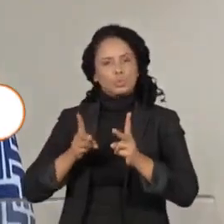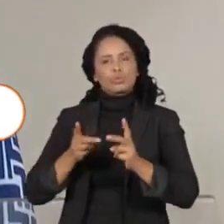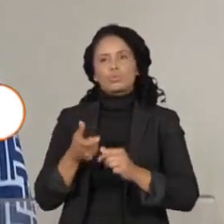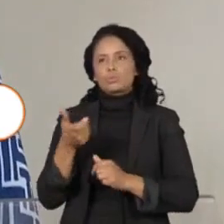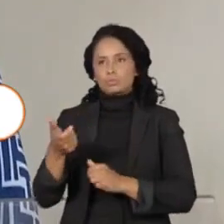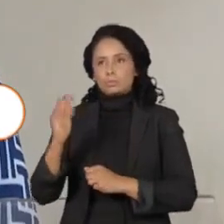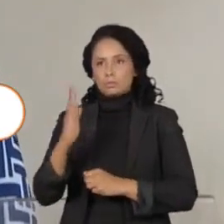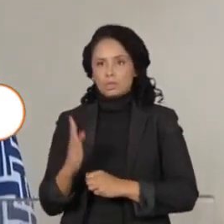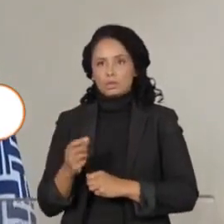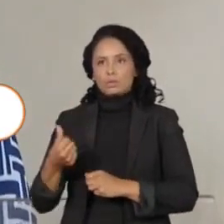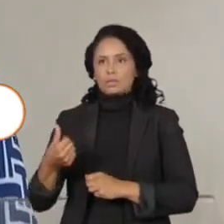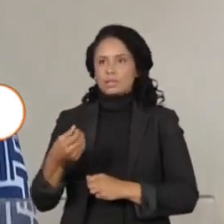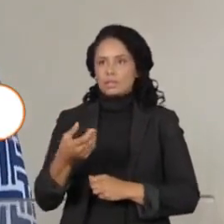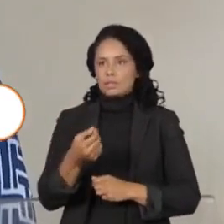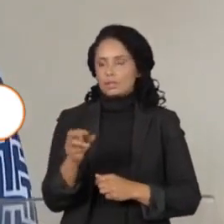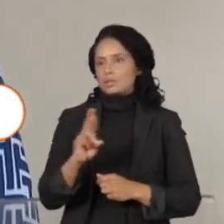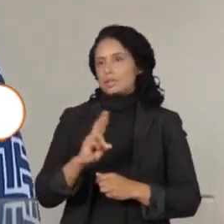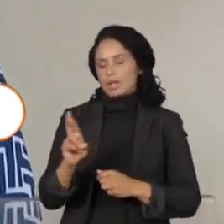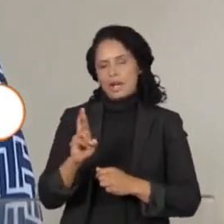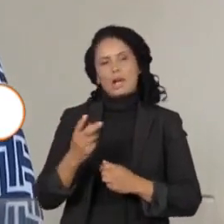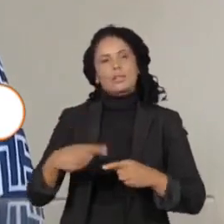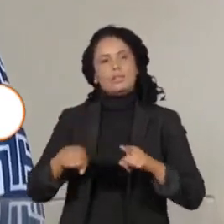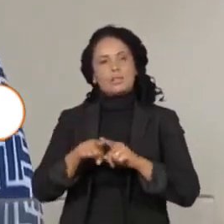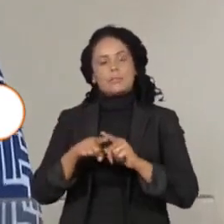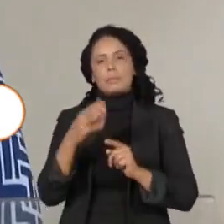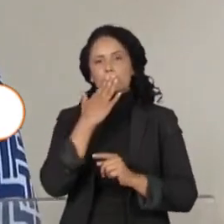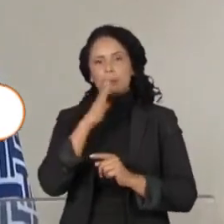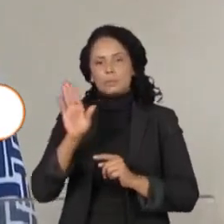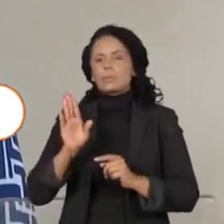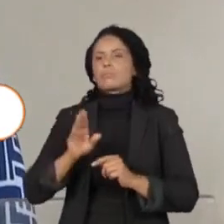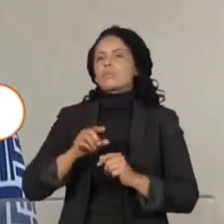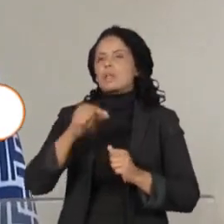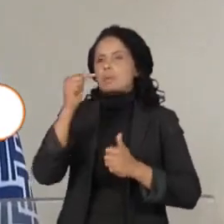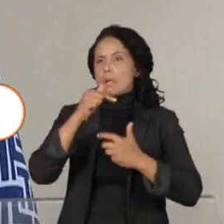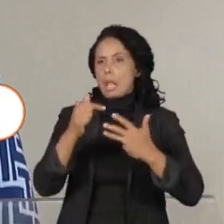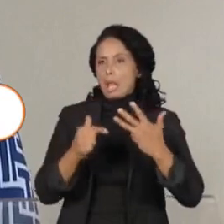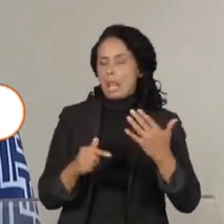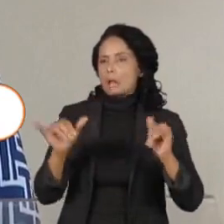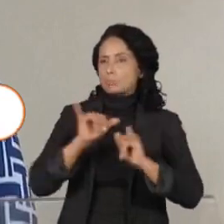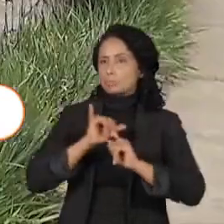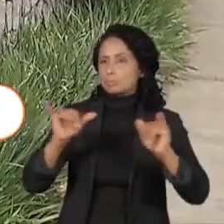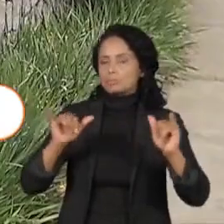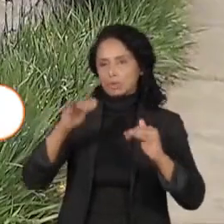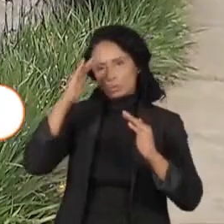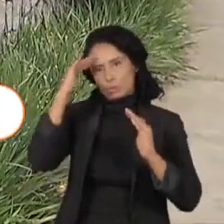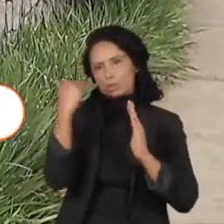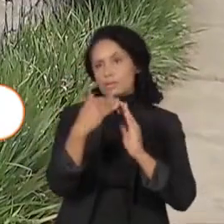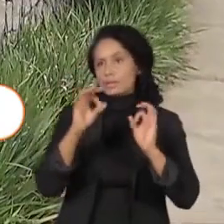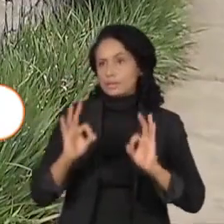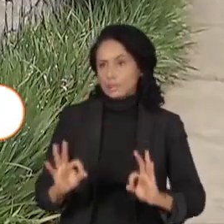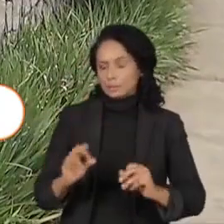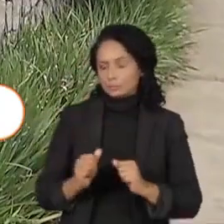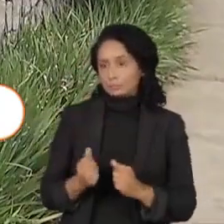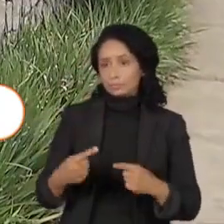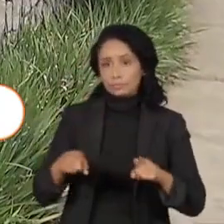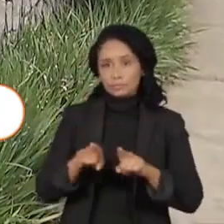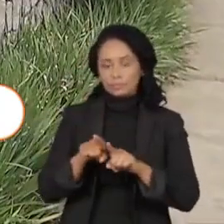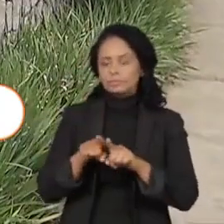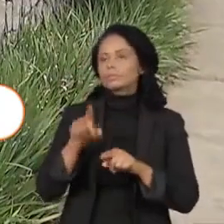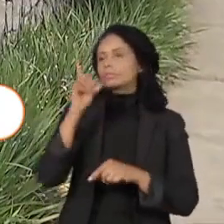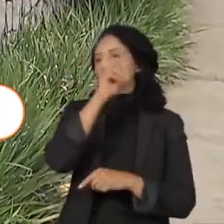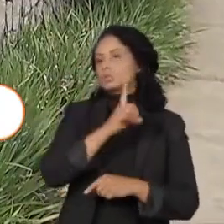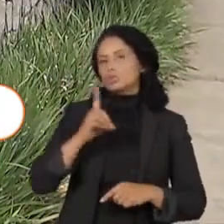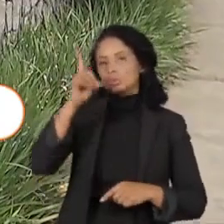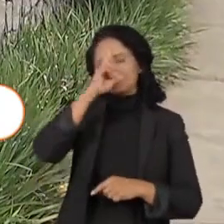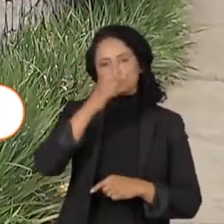em R$ 600 e cumprir outras promessas de campanha do presidente eleito. Neste domingo, o economista Guilherme